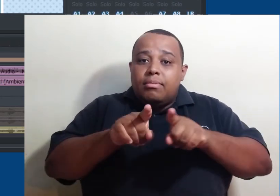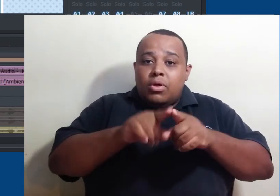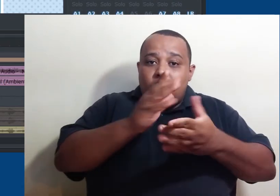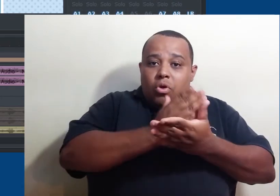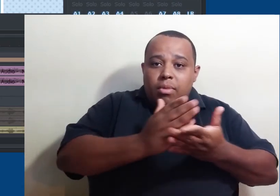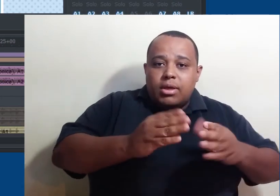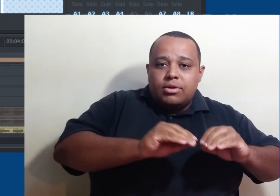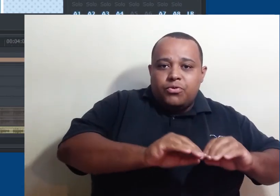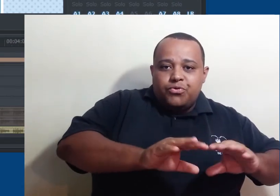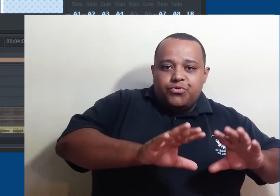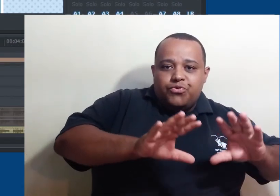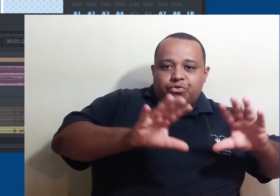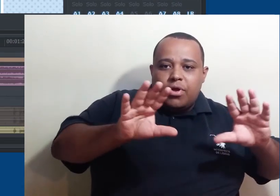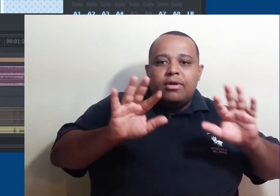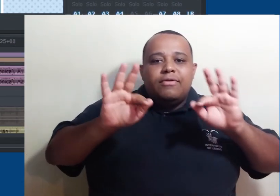da música.